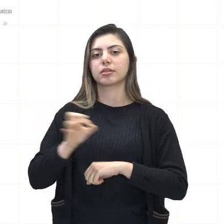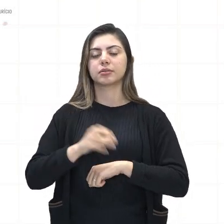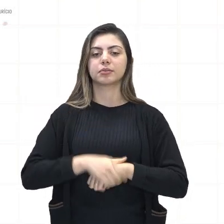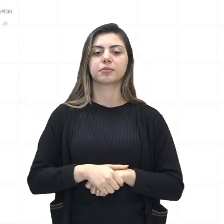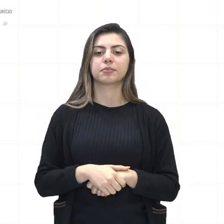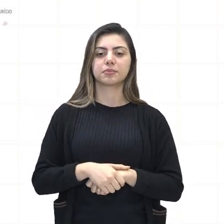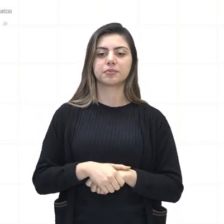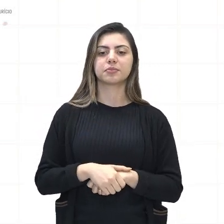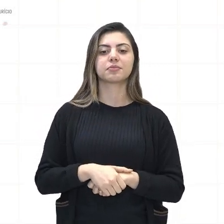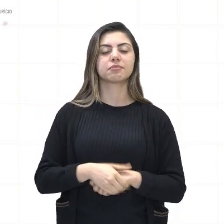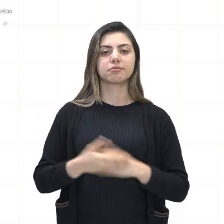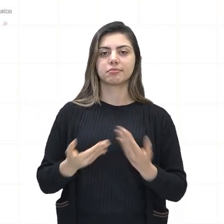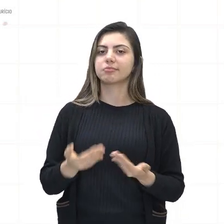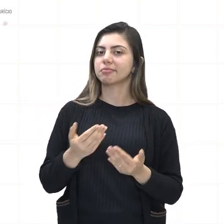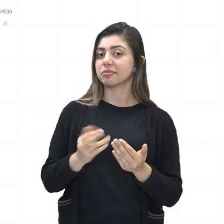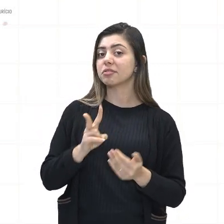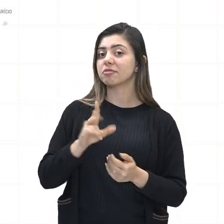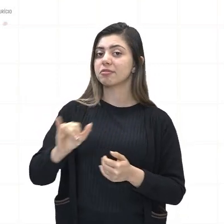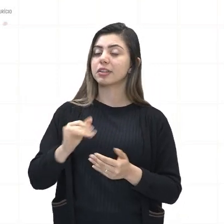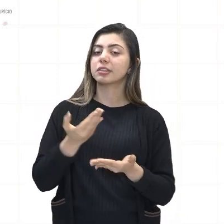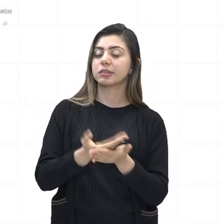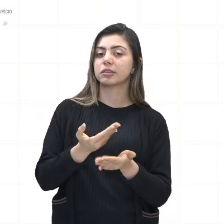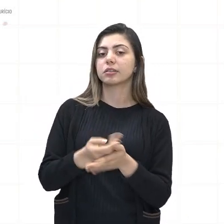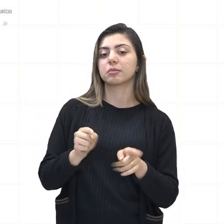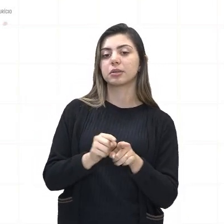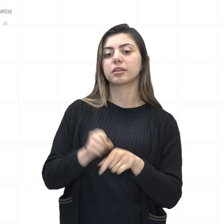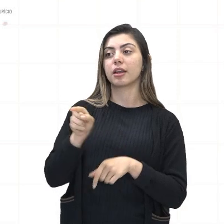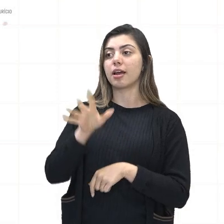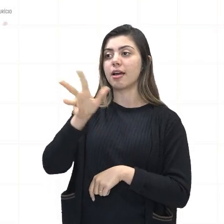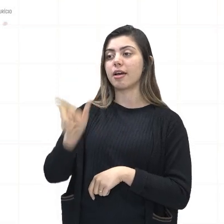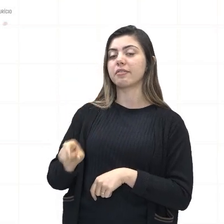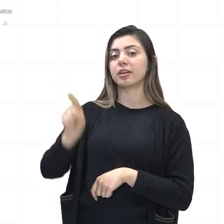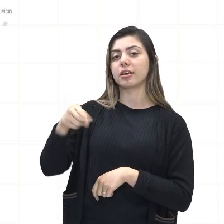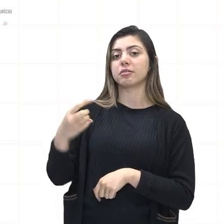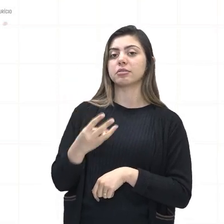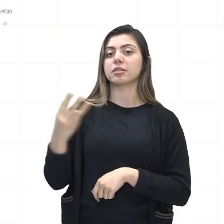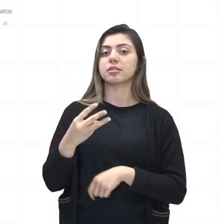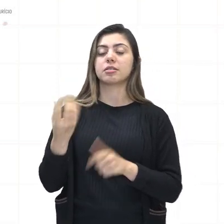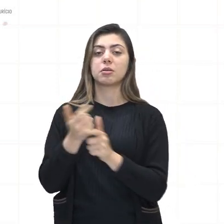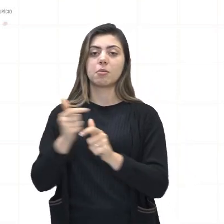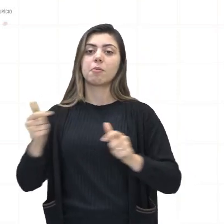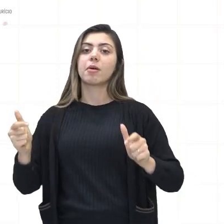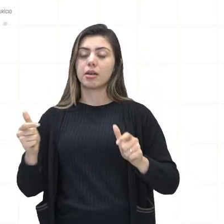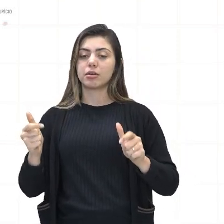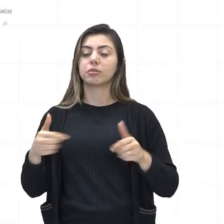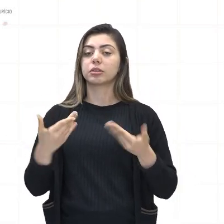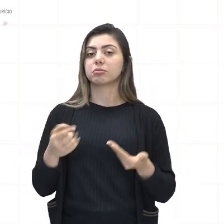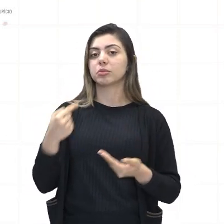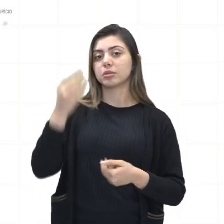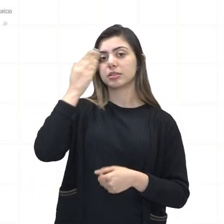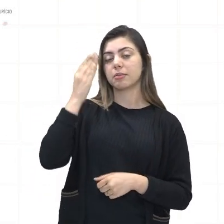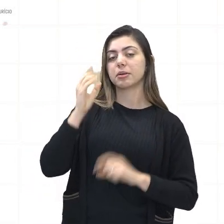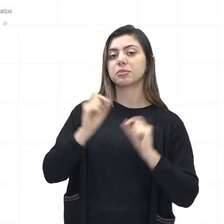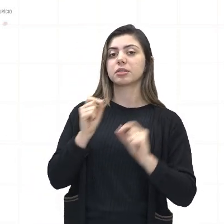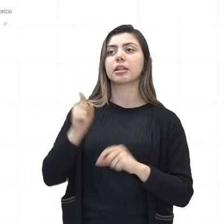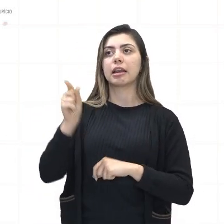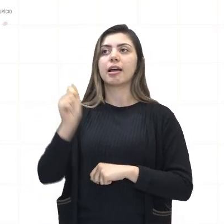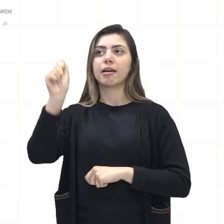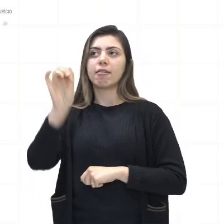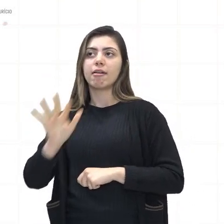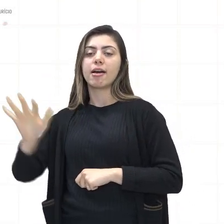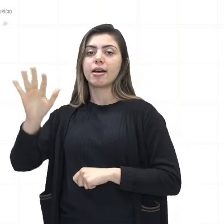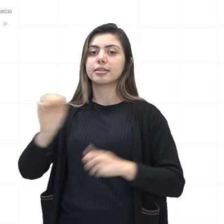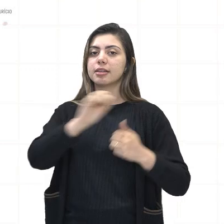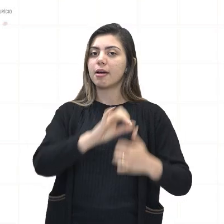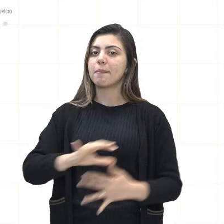do Oriente Médio e é o terceiro maior continente em extensão. A gente tem ali a Ásia e a América como sendo continentes que têm quantidade